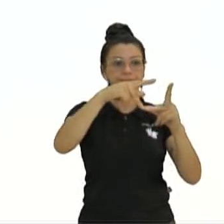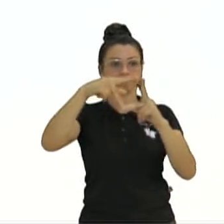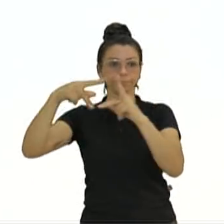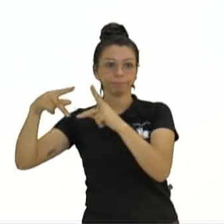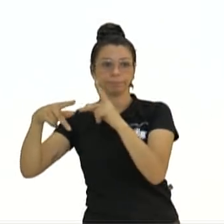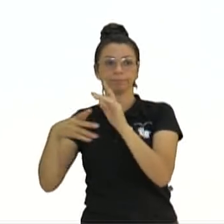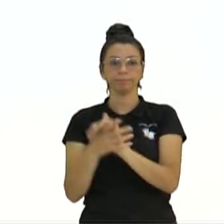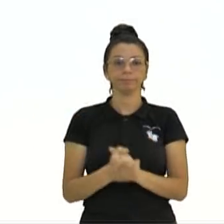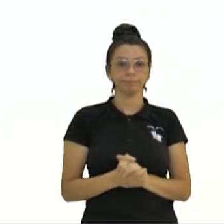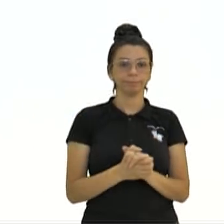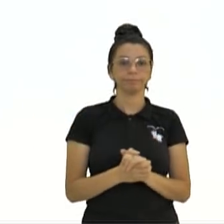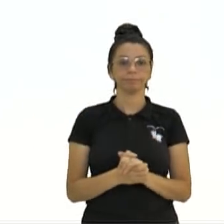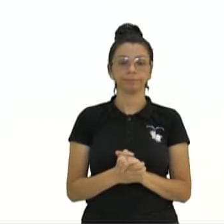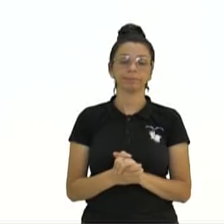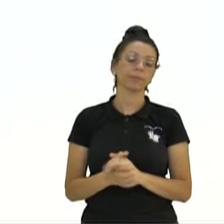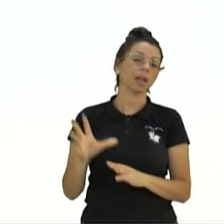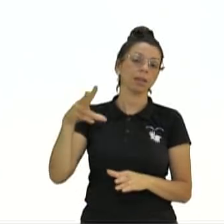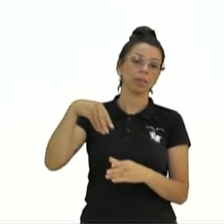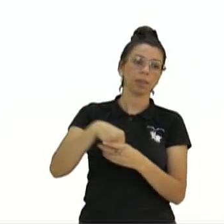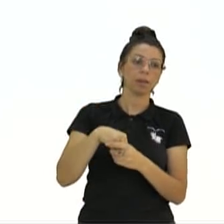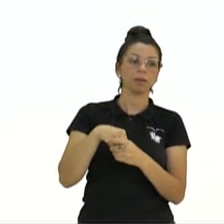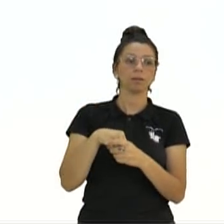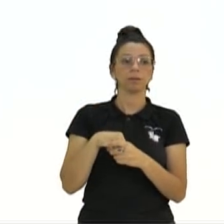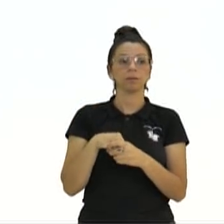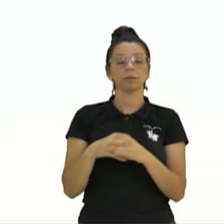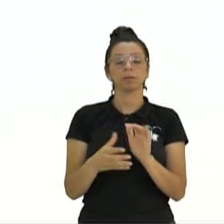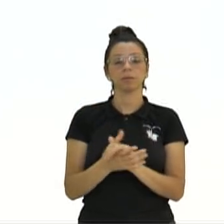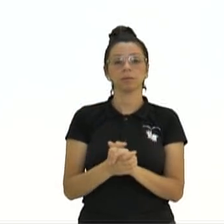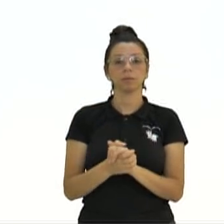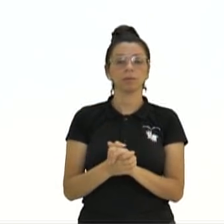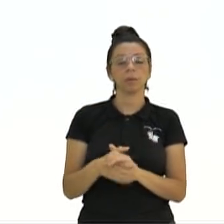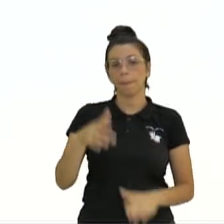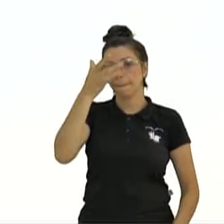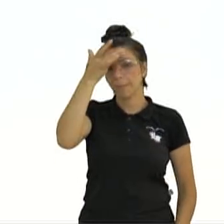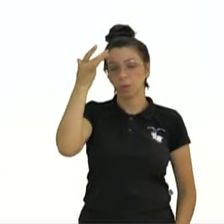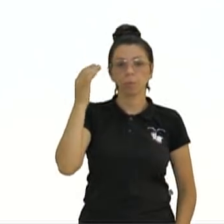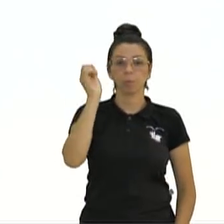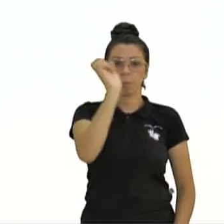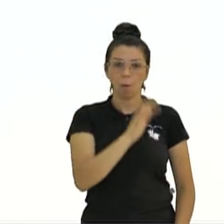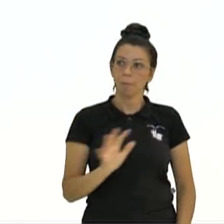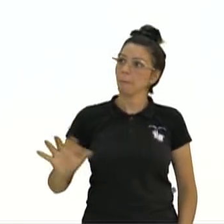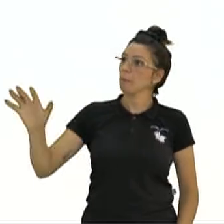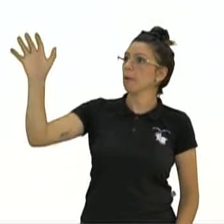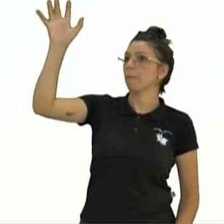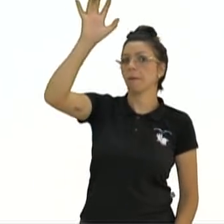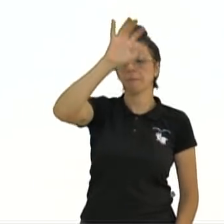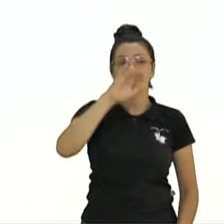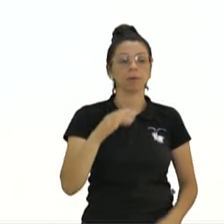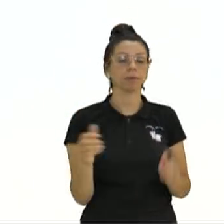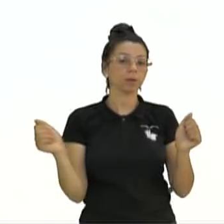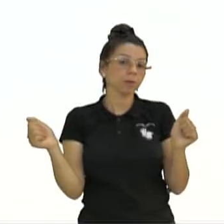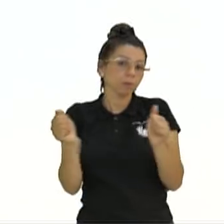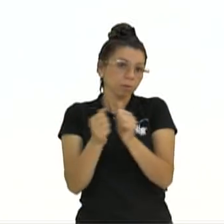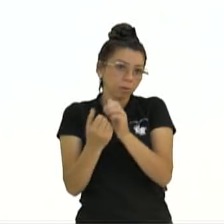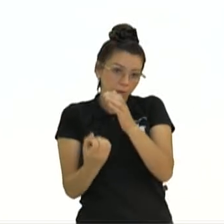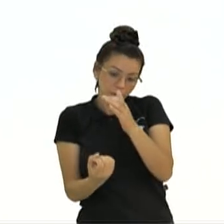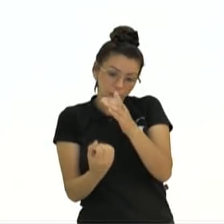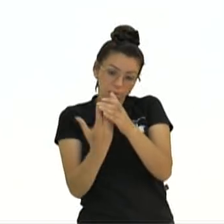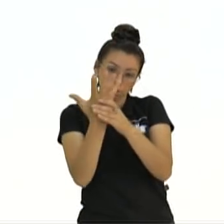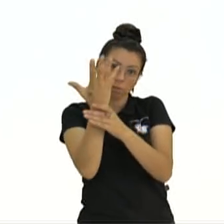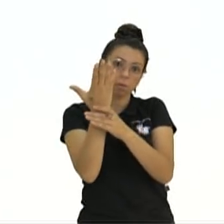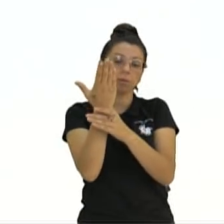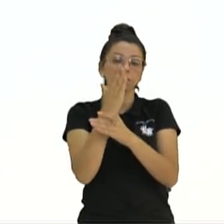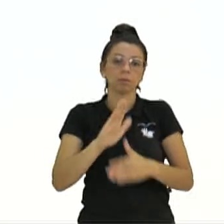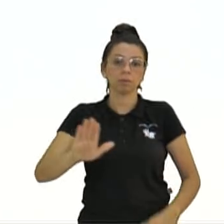quadrinho disponibilizada por quadrinistas de todo o Brasil e se juntaram para criar a